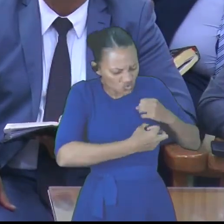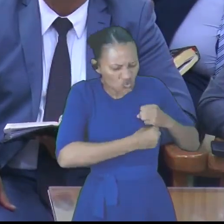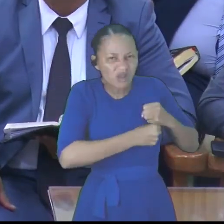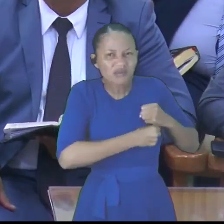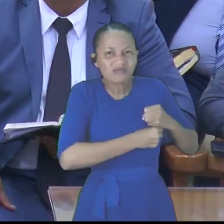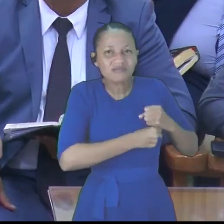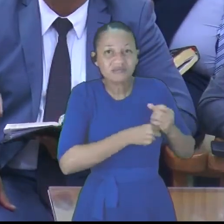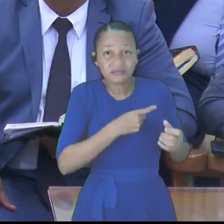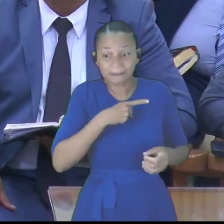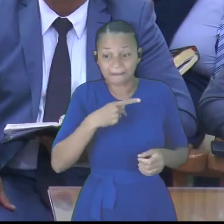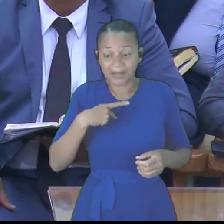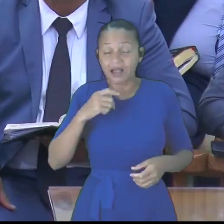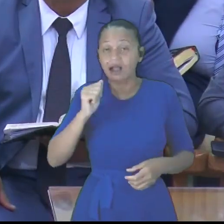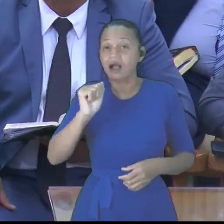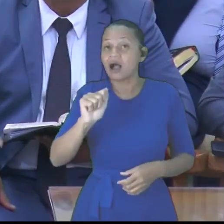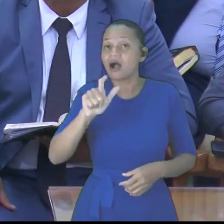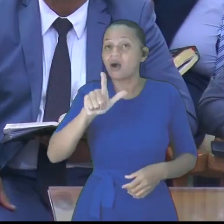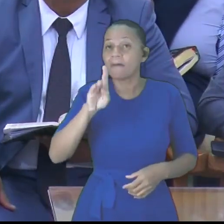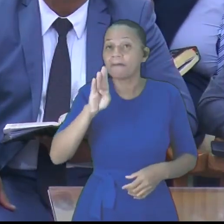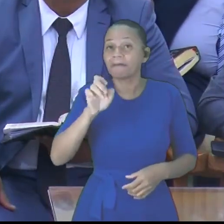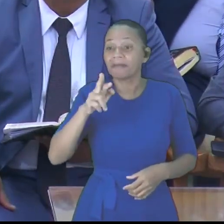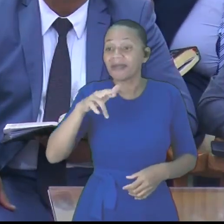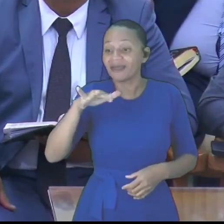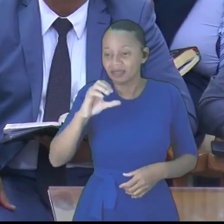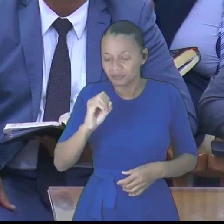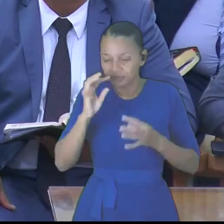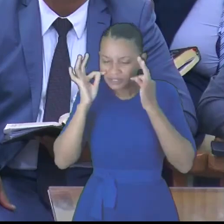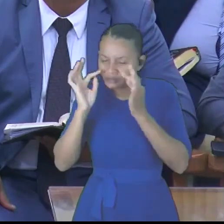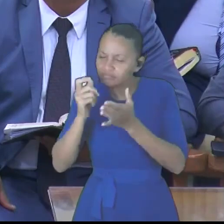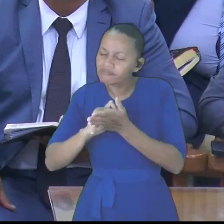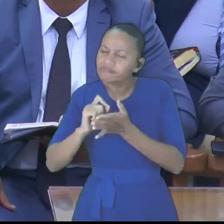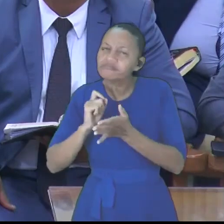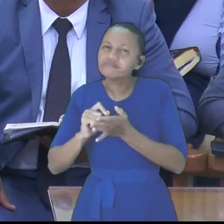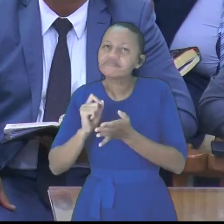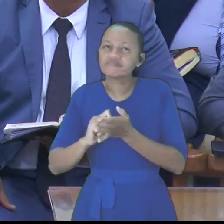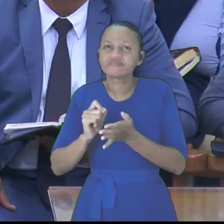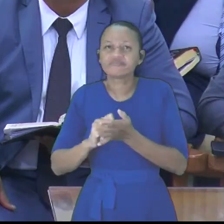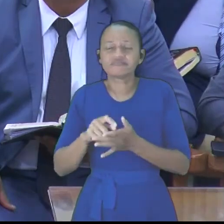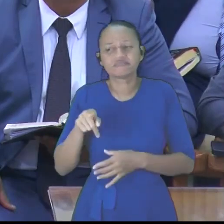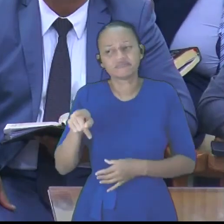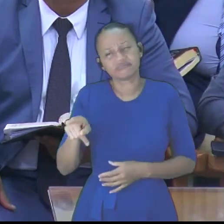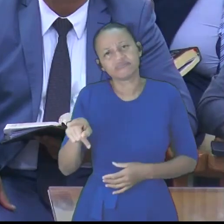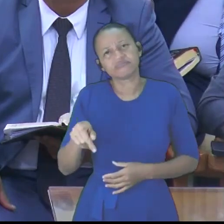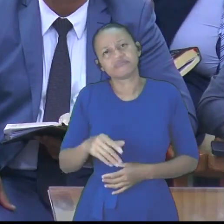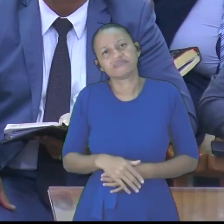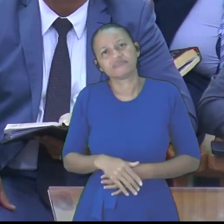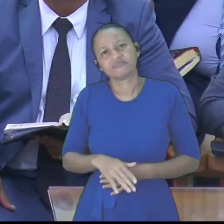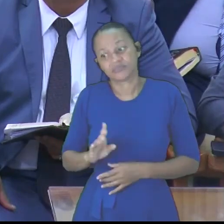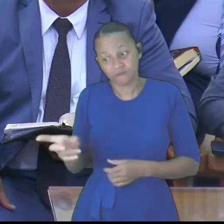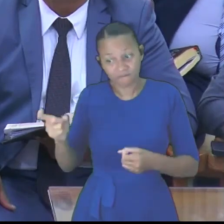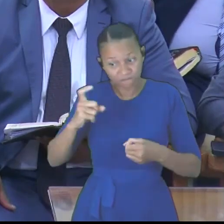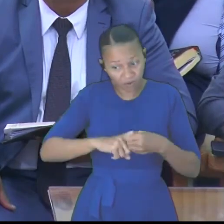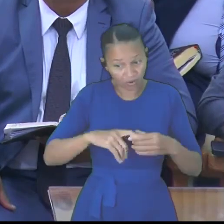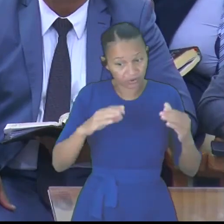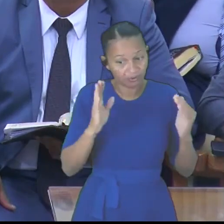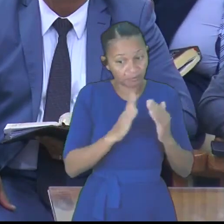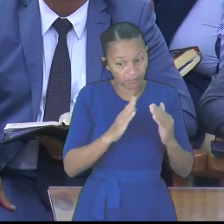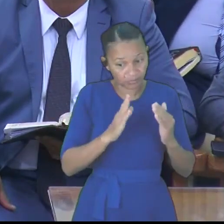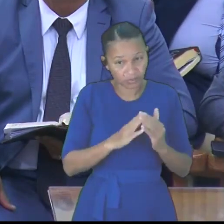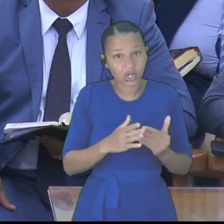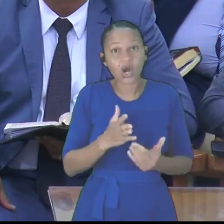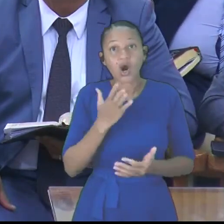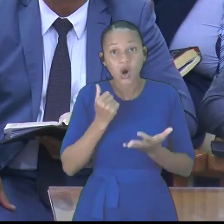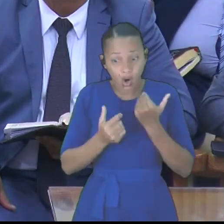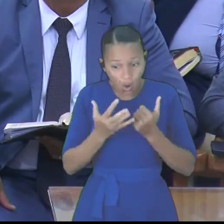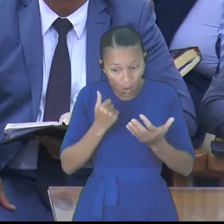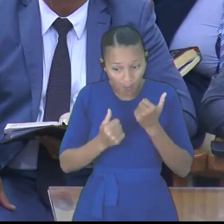Mas o pastor Albério era quem estava tomando os testemunhos. O pastor Albério disse: olha, volte para casa, coma. O